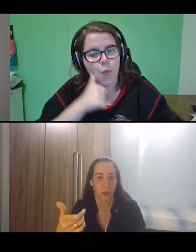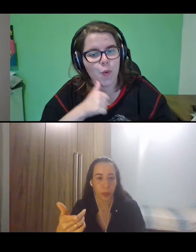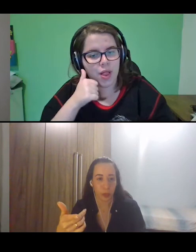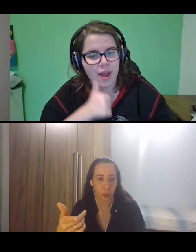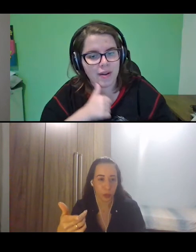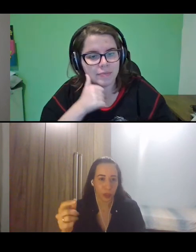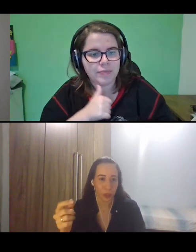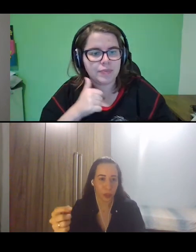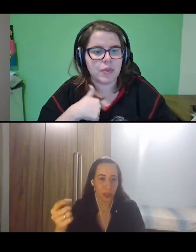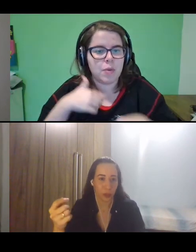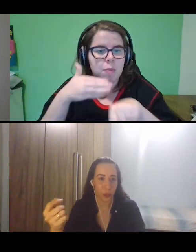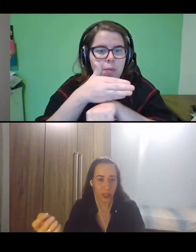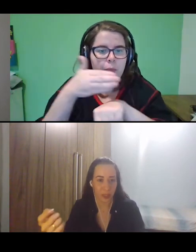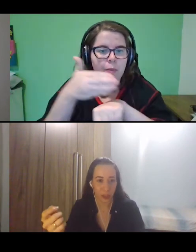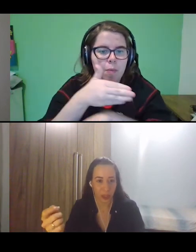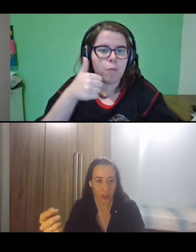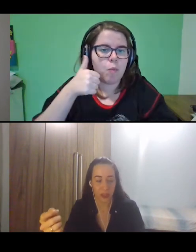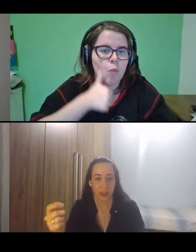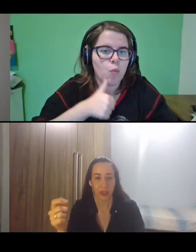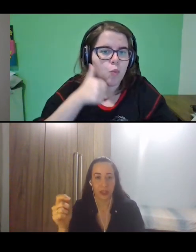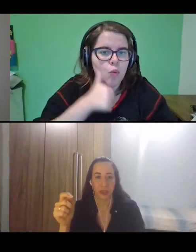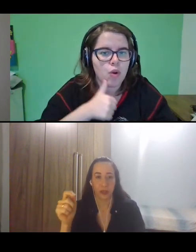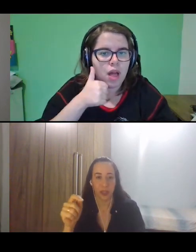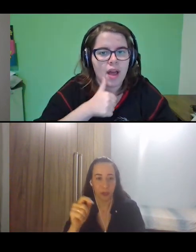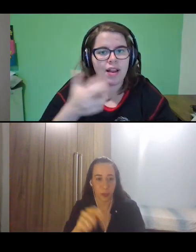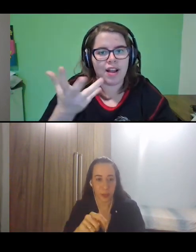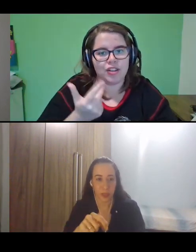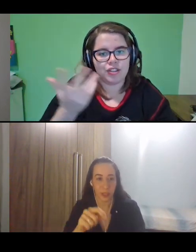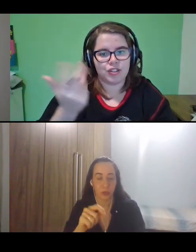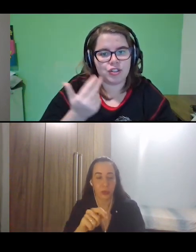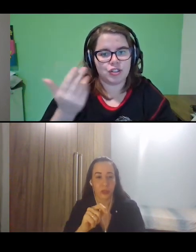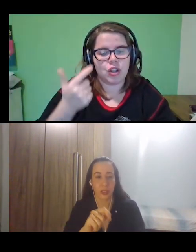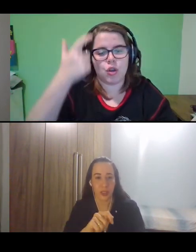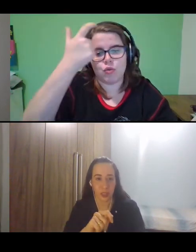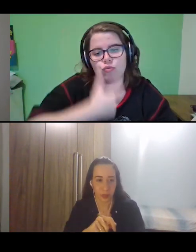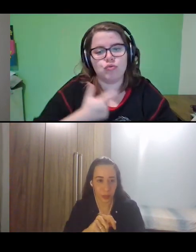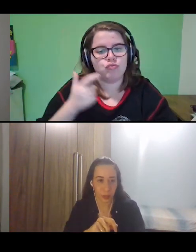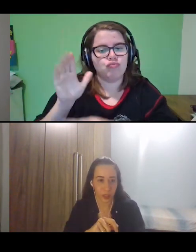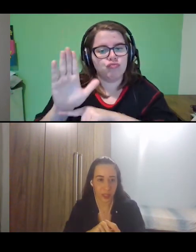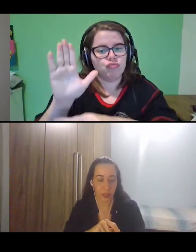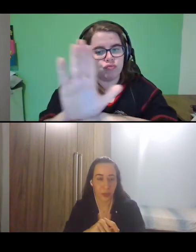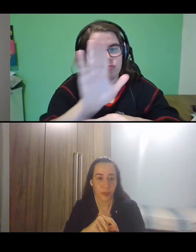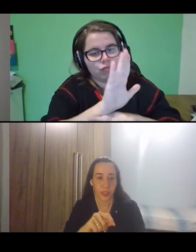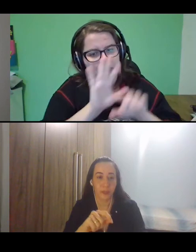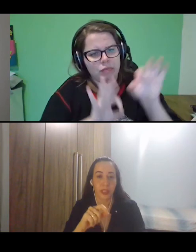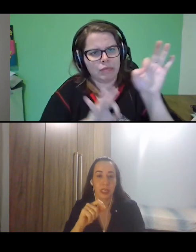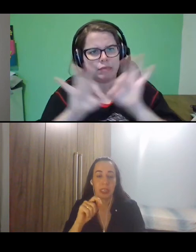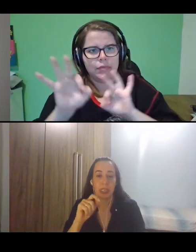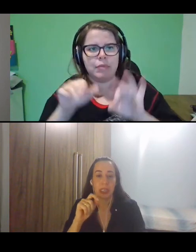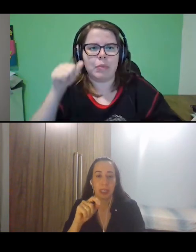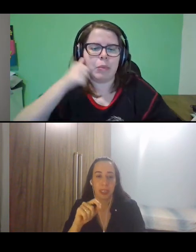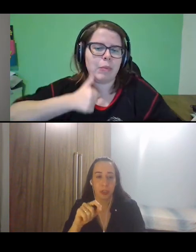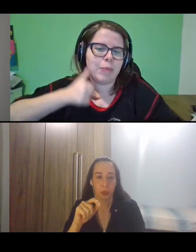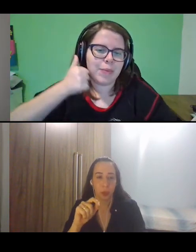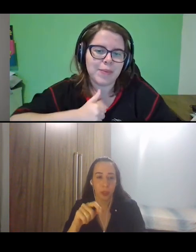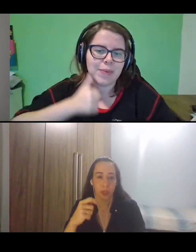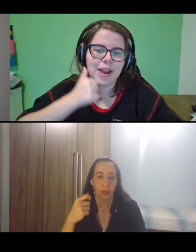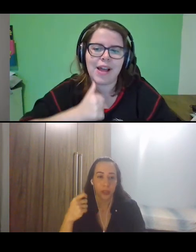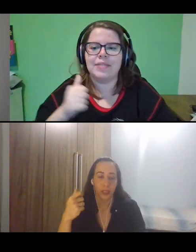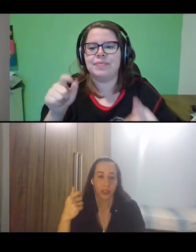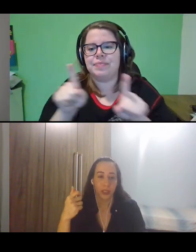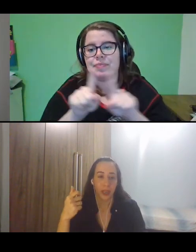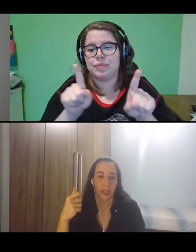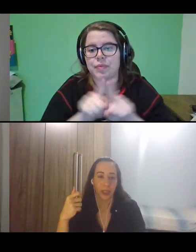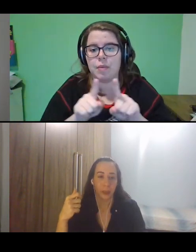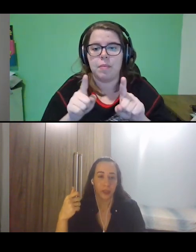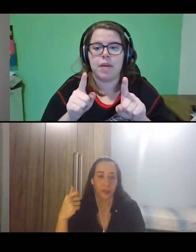Eu faço parte hoje da comunidade Mulheres Agilistas, né? Sou staff member, ajudo na organização da comunidade, né? E aí, acho que um pouquinho do